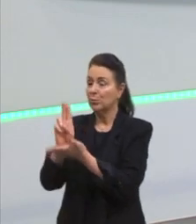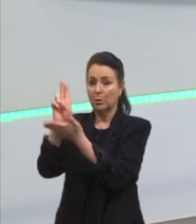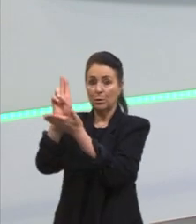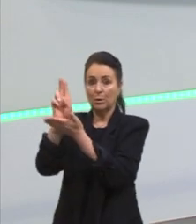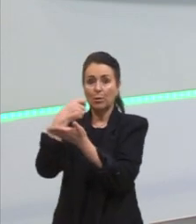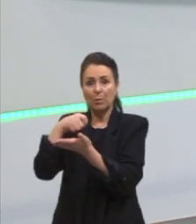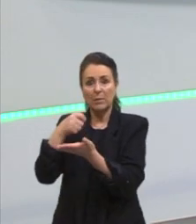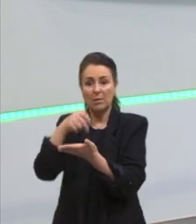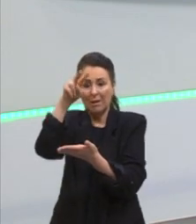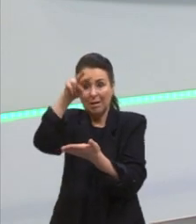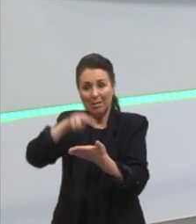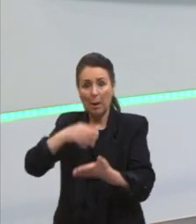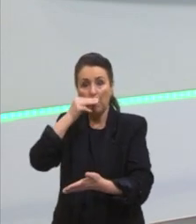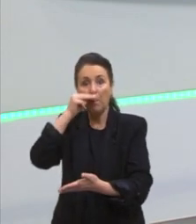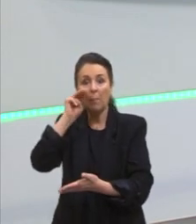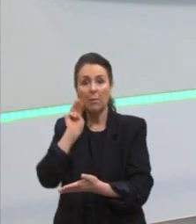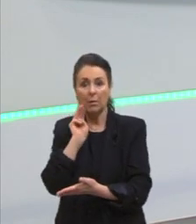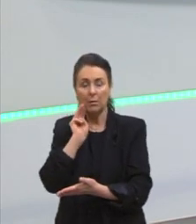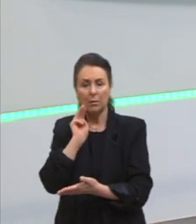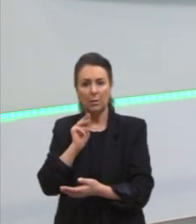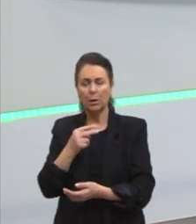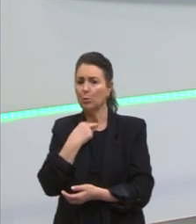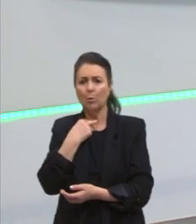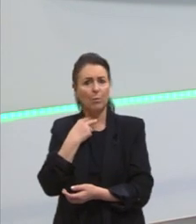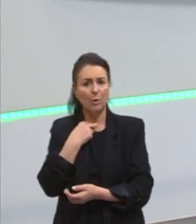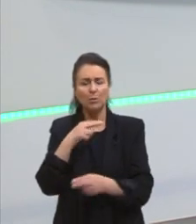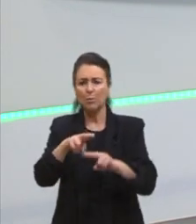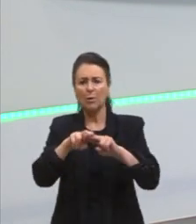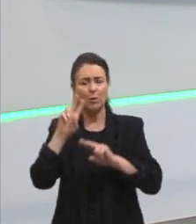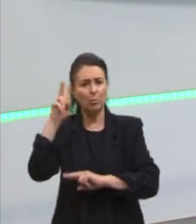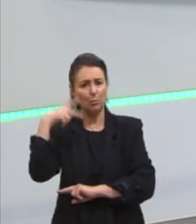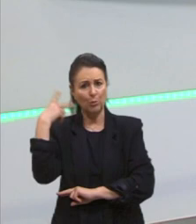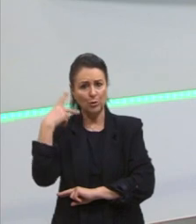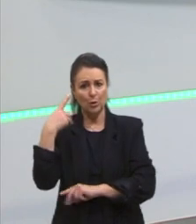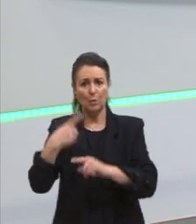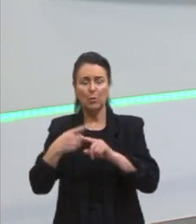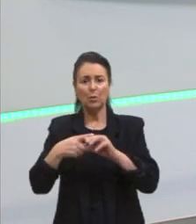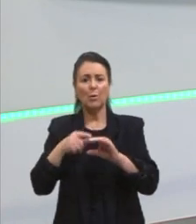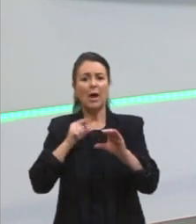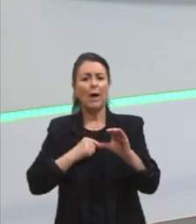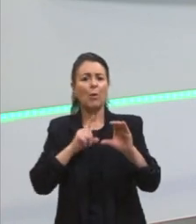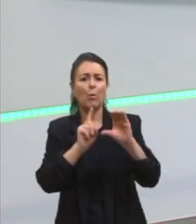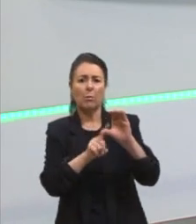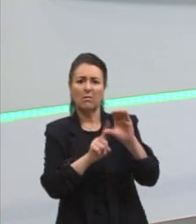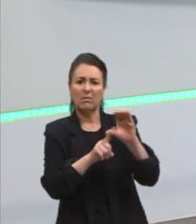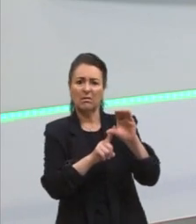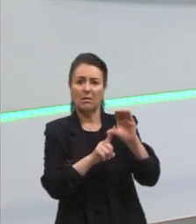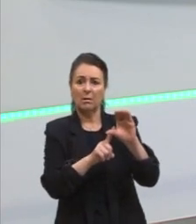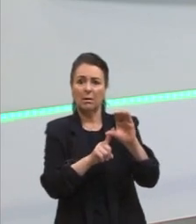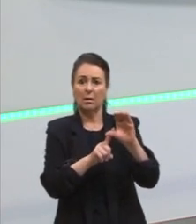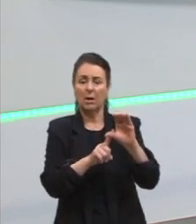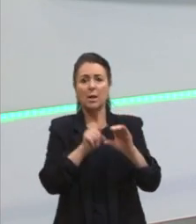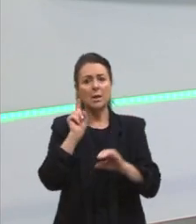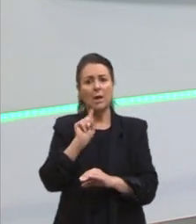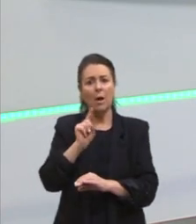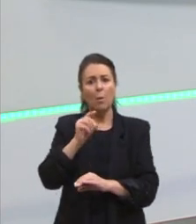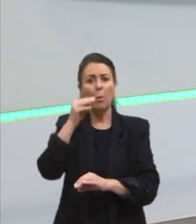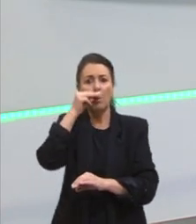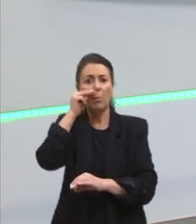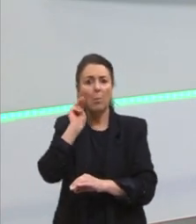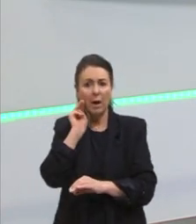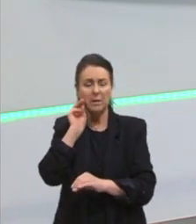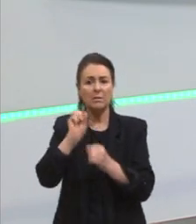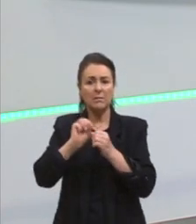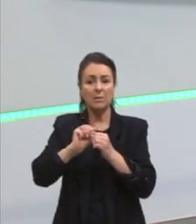e tu não lê Marques por uma questão da política né porque tu é comunista tu é Marx porque ele fez uma análise muito assertiva sobre